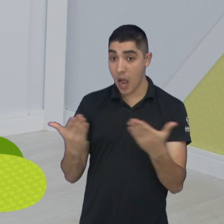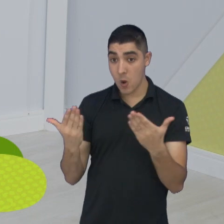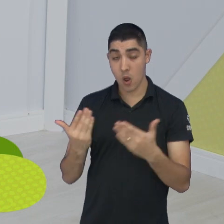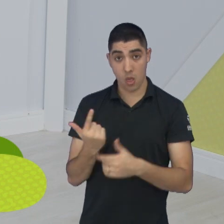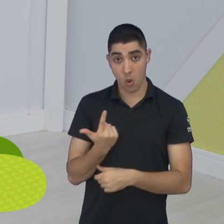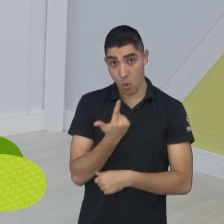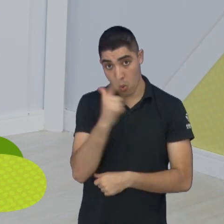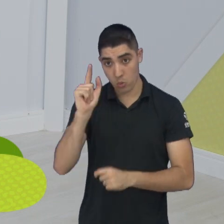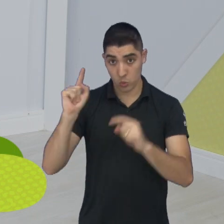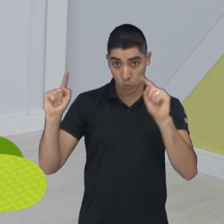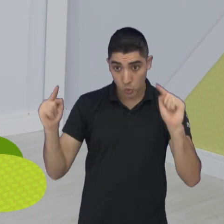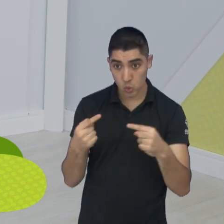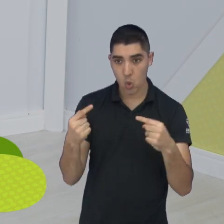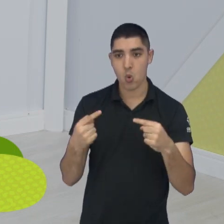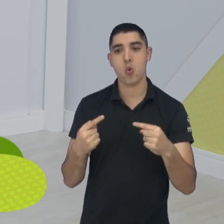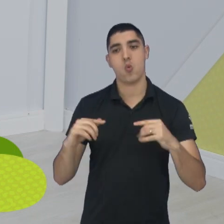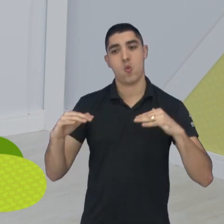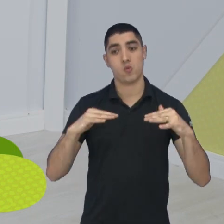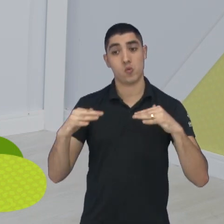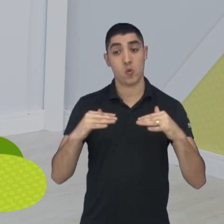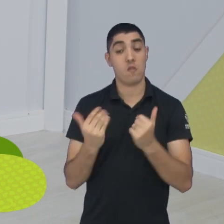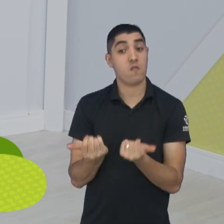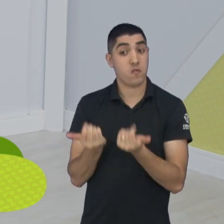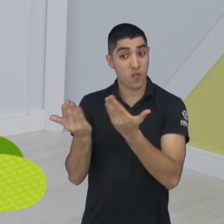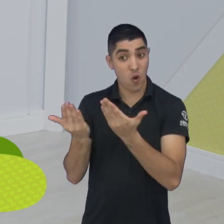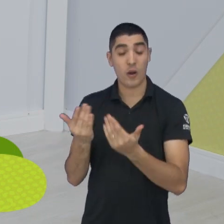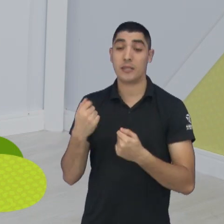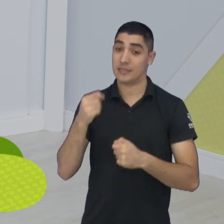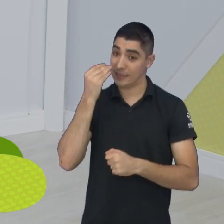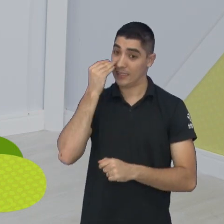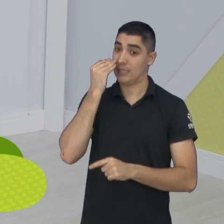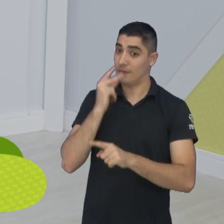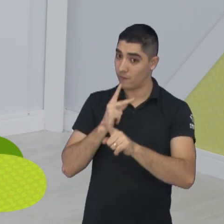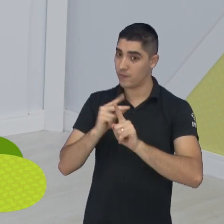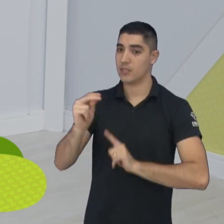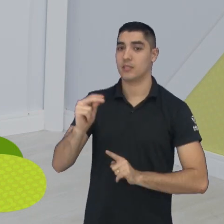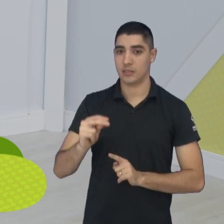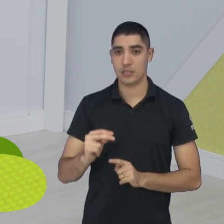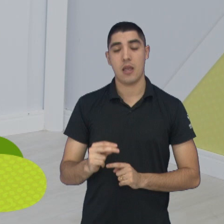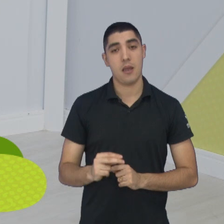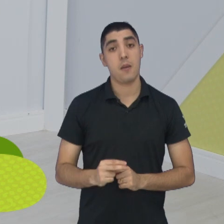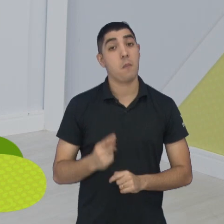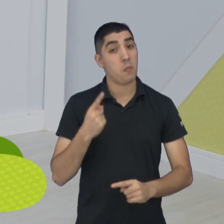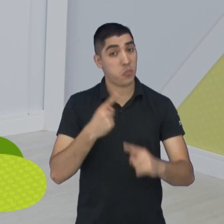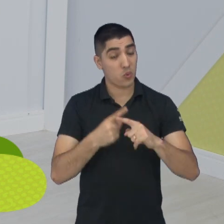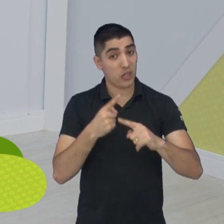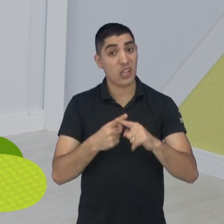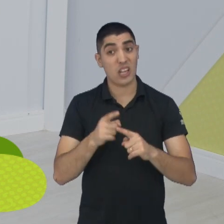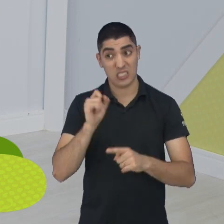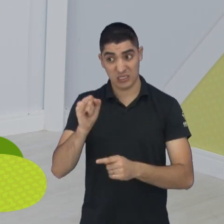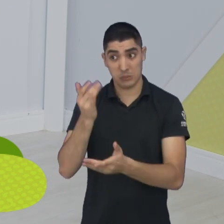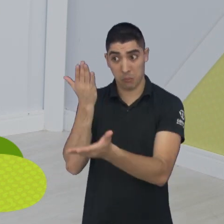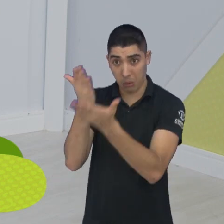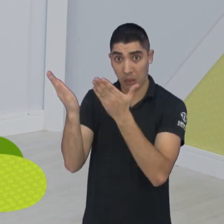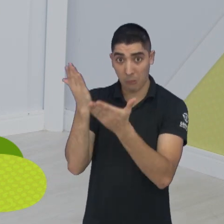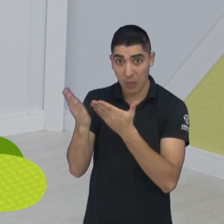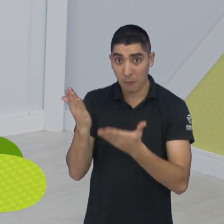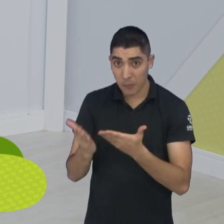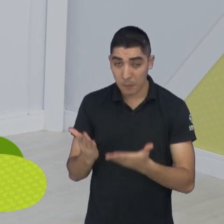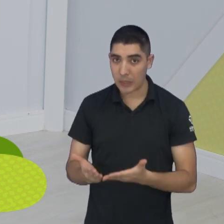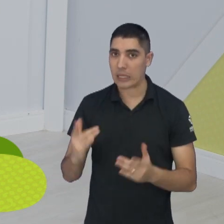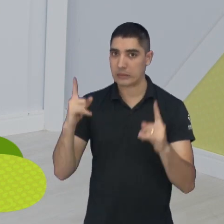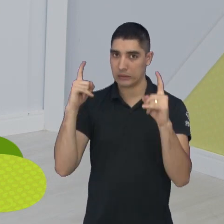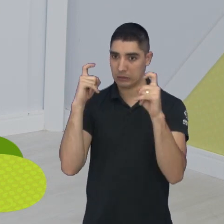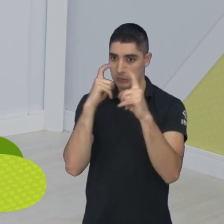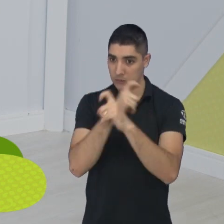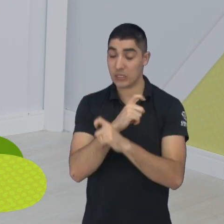próxima partida, quem sabe, jogo fora de casa, para poder equiparar as coisas aí, porque senão começa a ficar complicado lá na frente. Tem descenso,